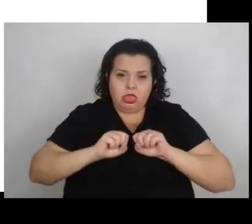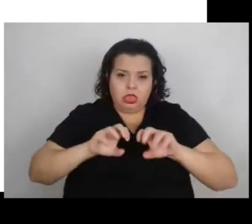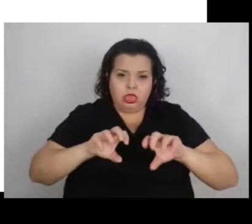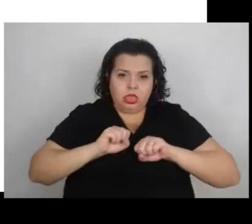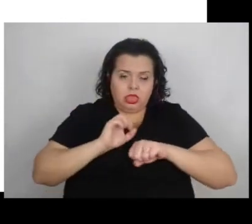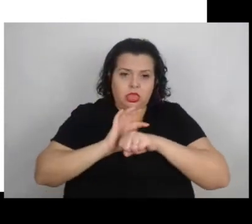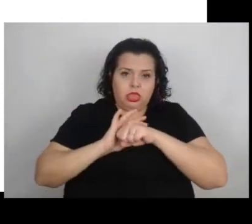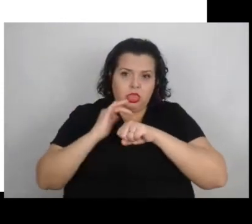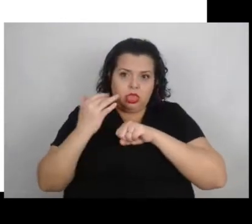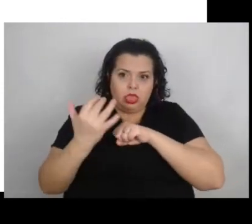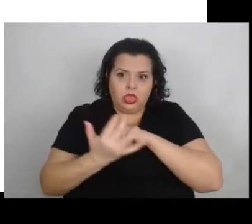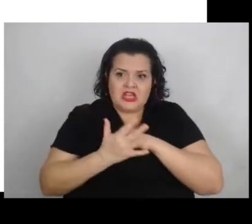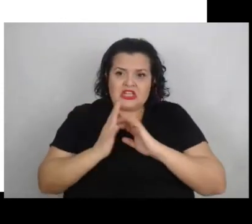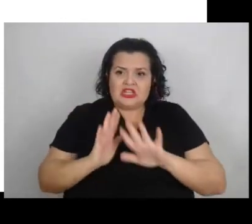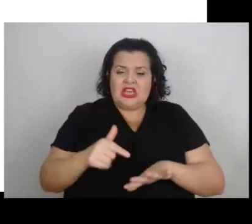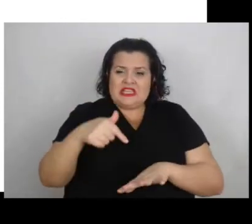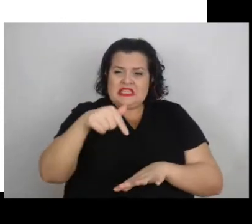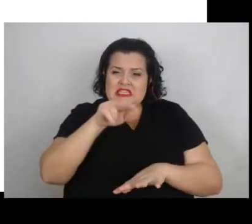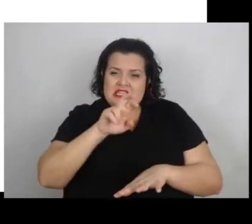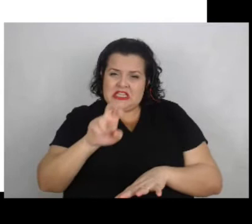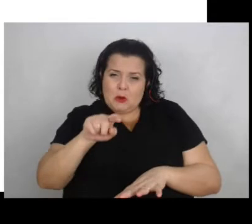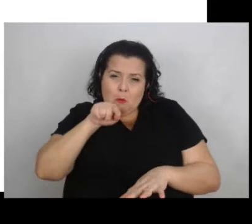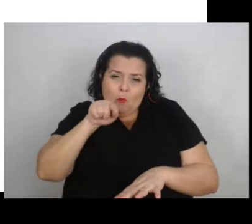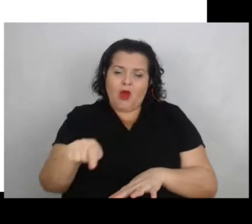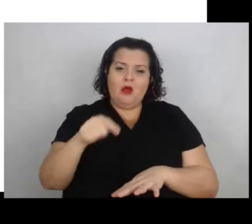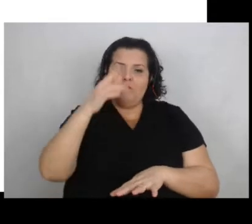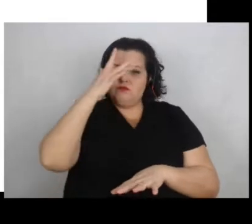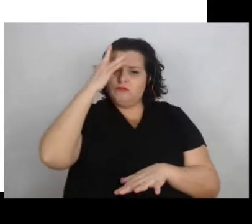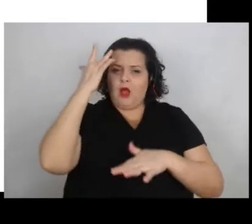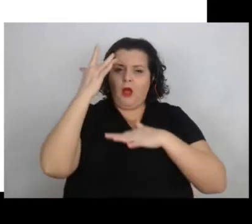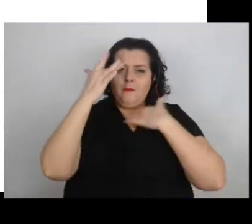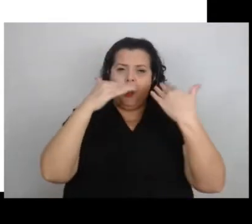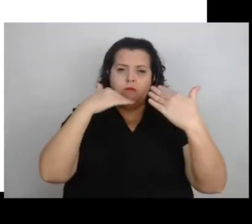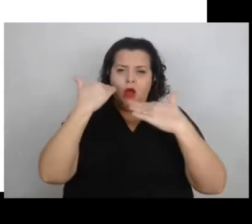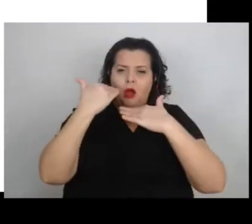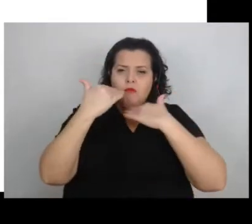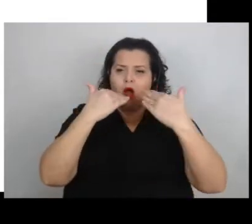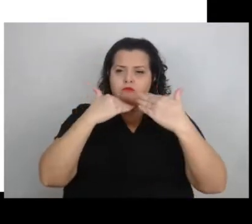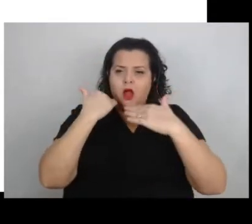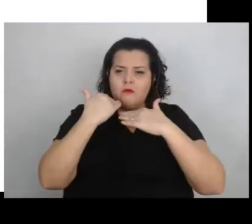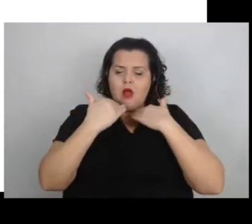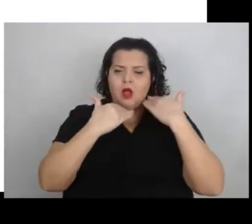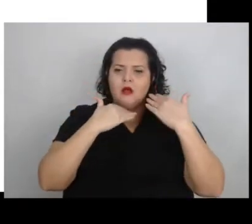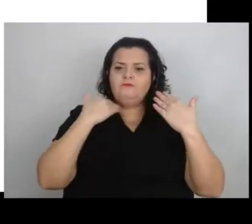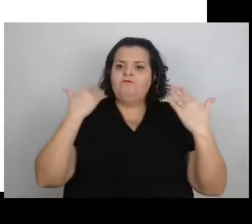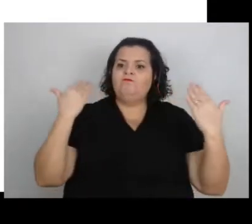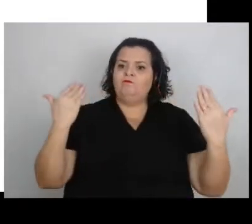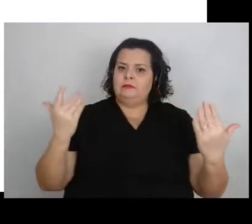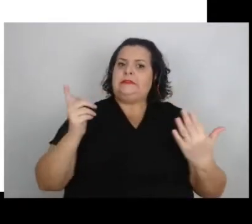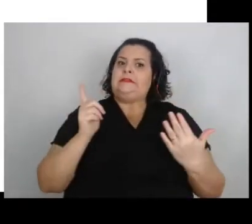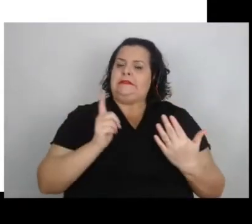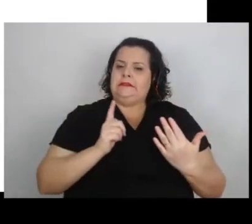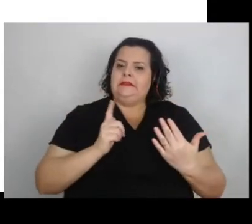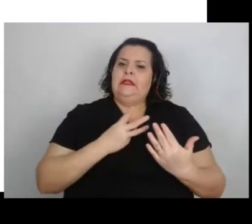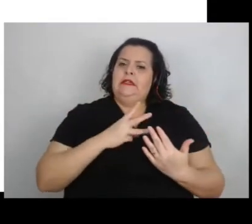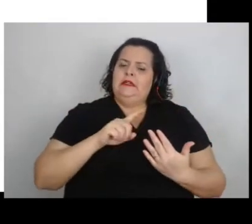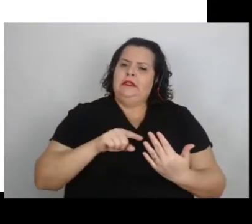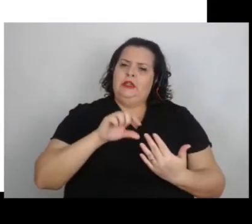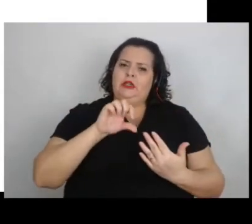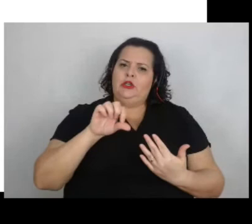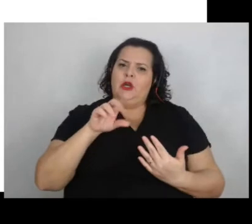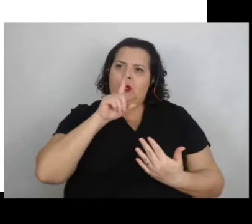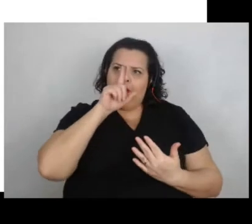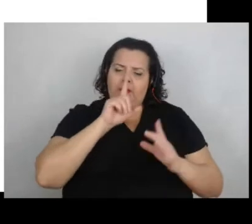mil óbitos, uma letalidade que vem caindo progressivamente, mas ainda é expressiva, de